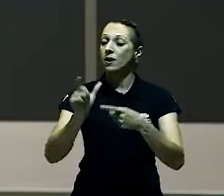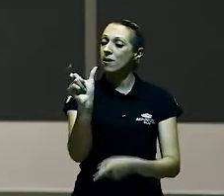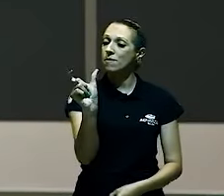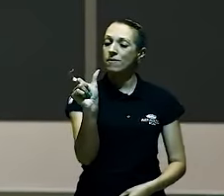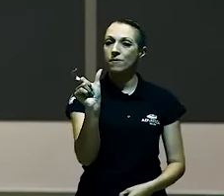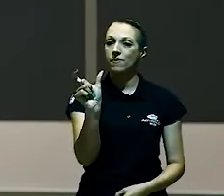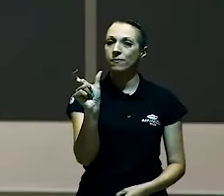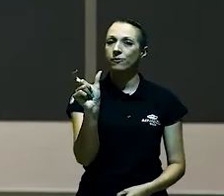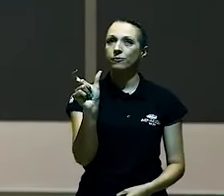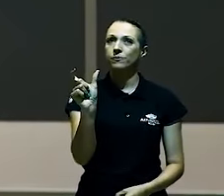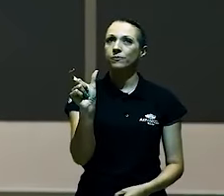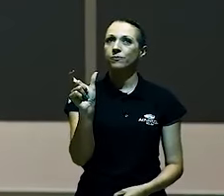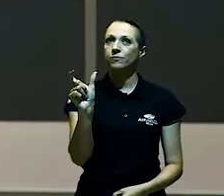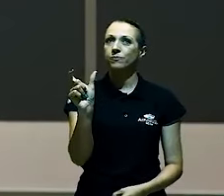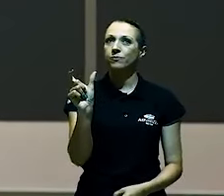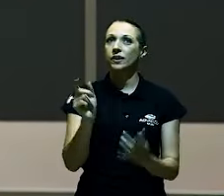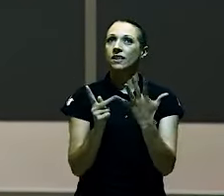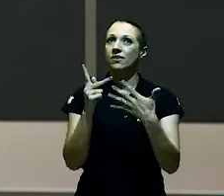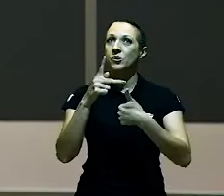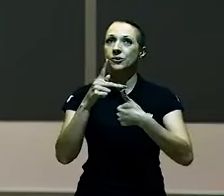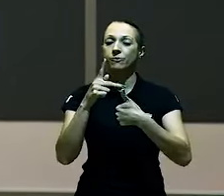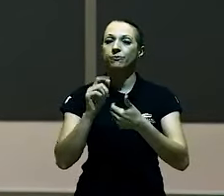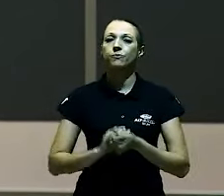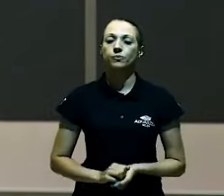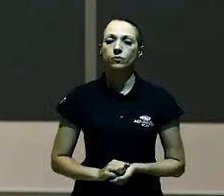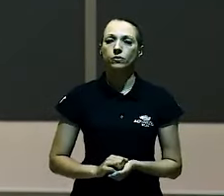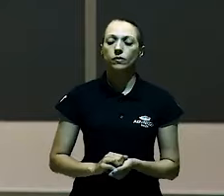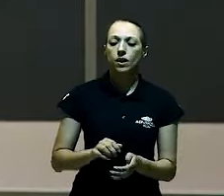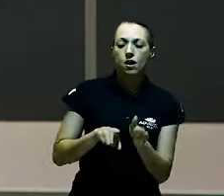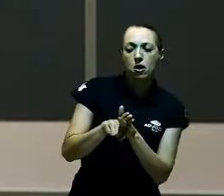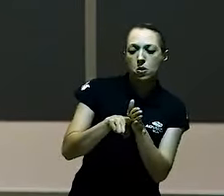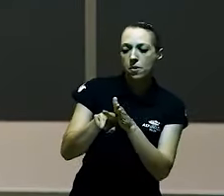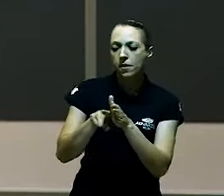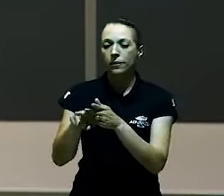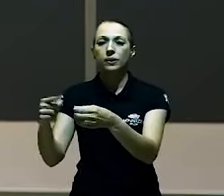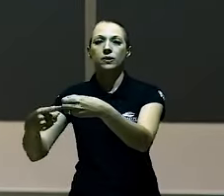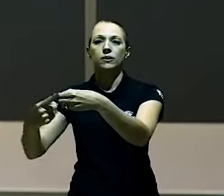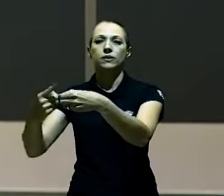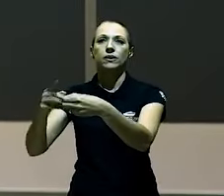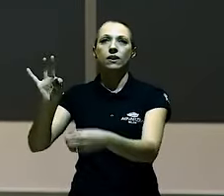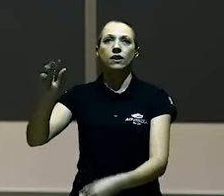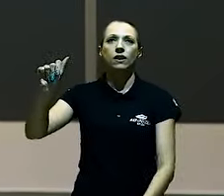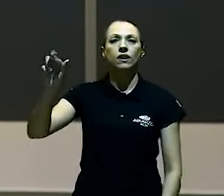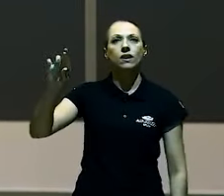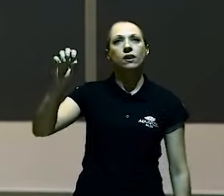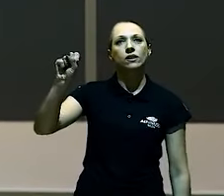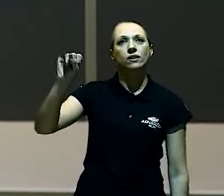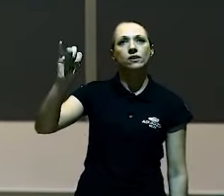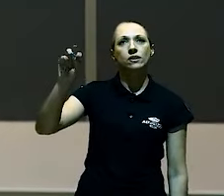fiquei pensando por que Jonas queria ir para Tarsis, e fui pesquisar sobre Tarsis. E essa Tarsis possivelmente era uma cidade bem